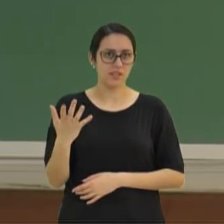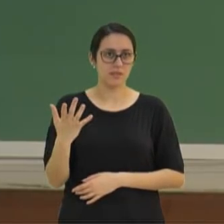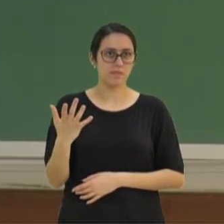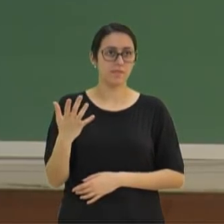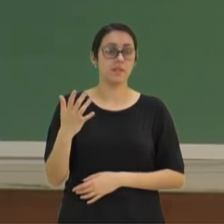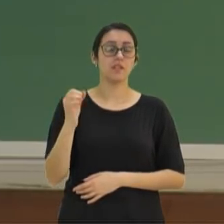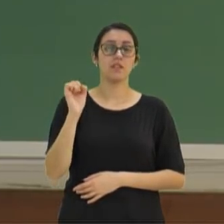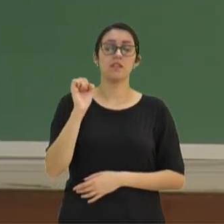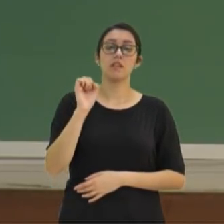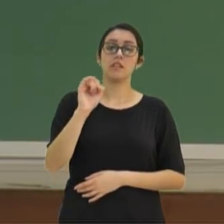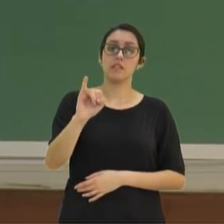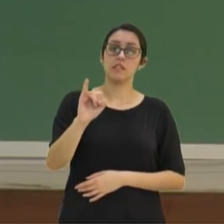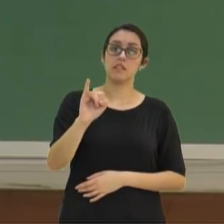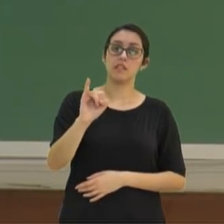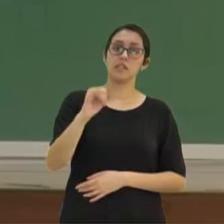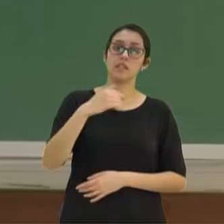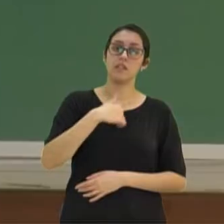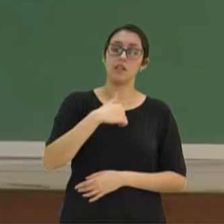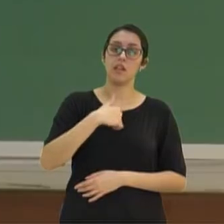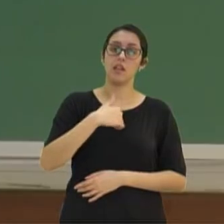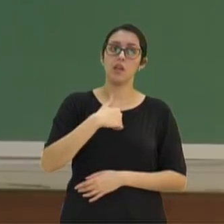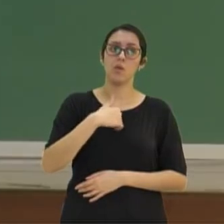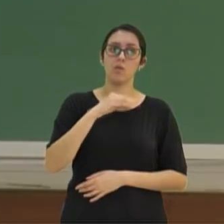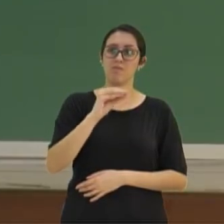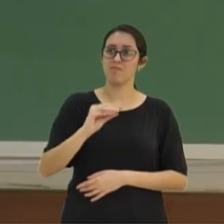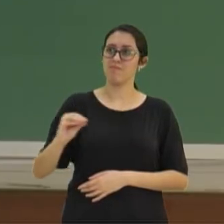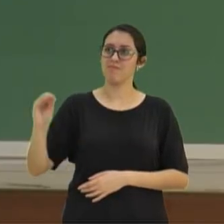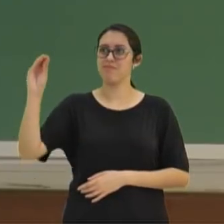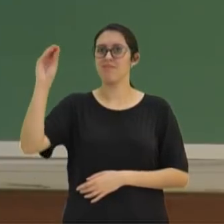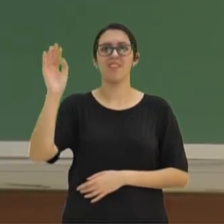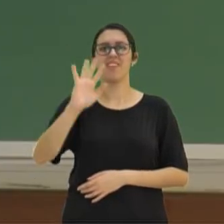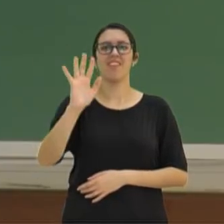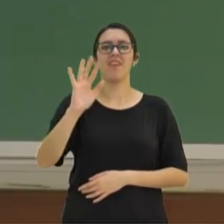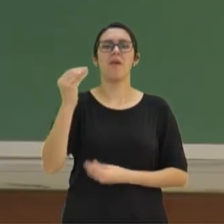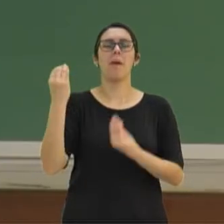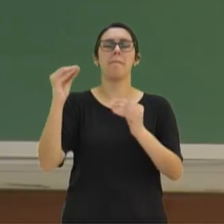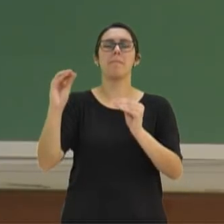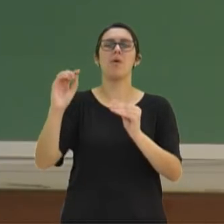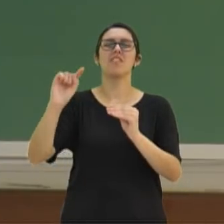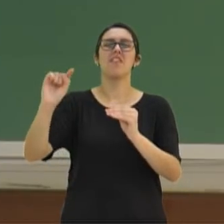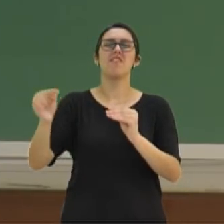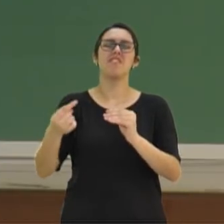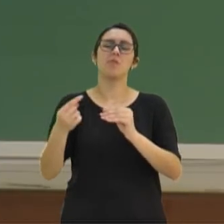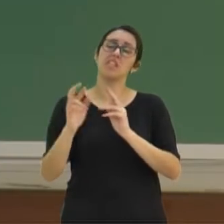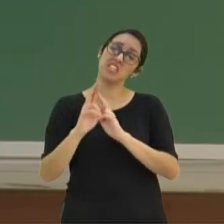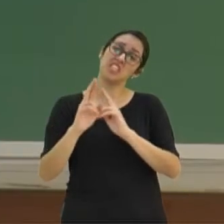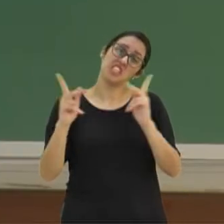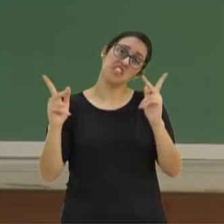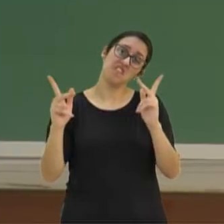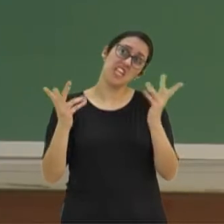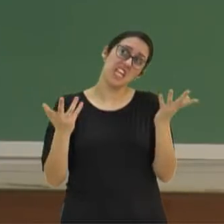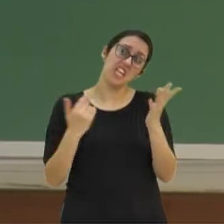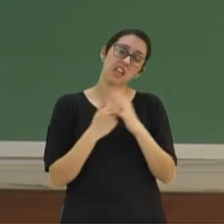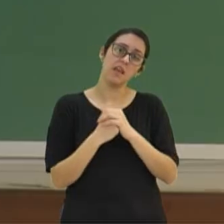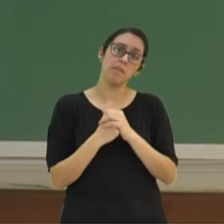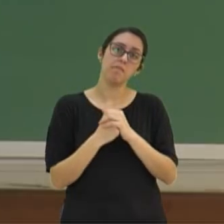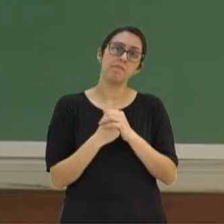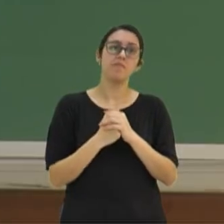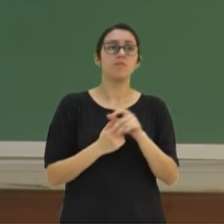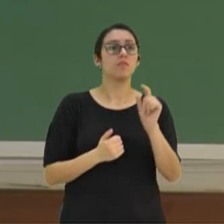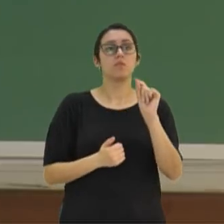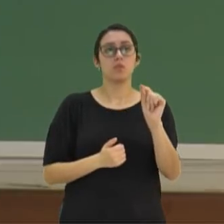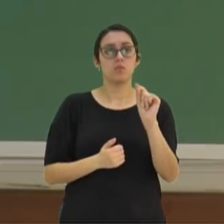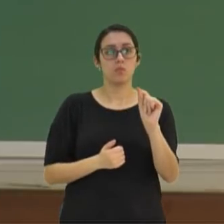colocar lá no divisor, eu coloquei aqui no quociente a vírgula. Tá vendo? Uma maneira um pouco diferente de fazer conta. Né? Então,